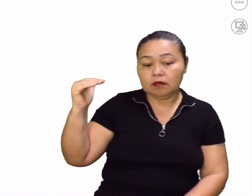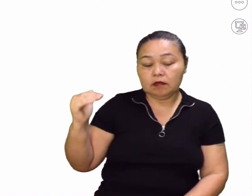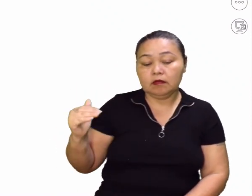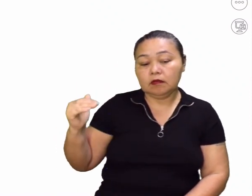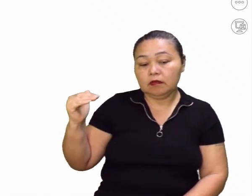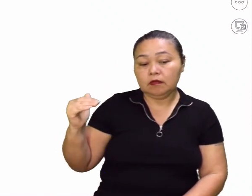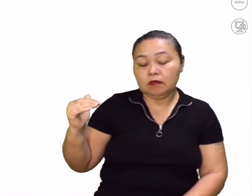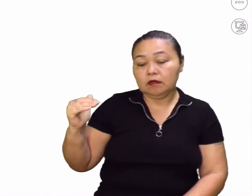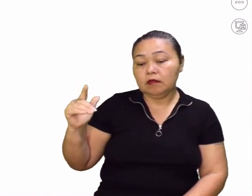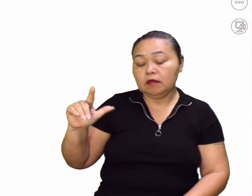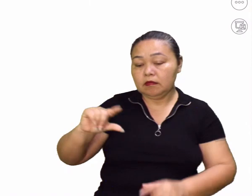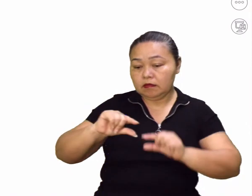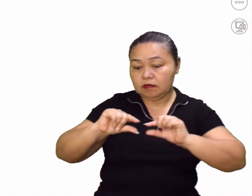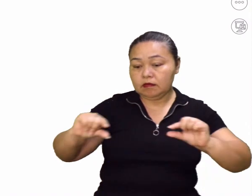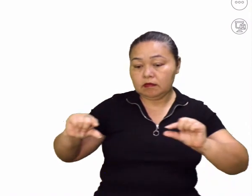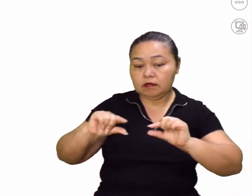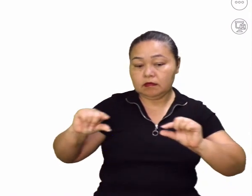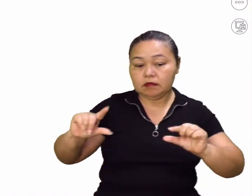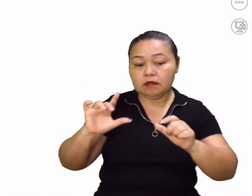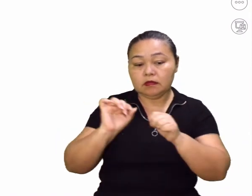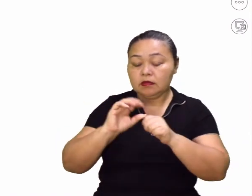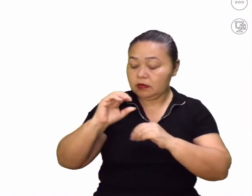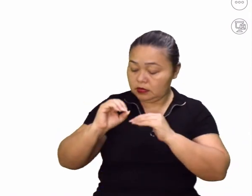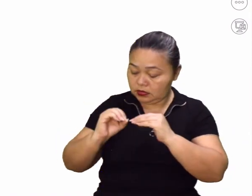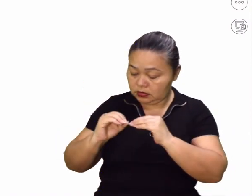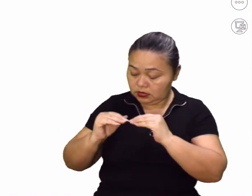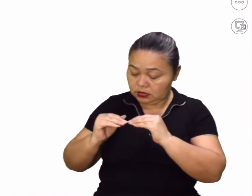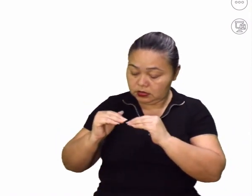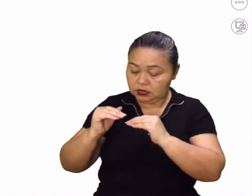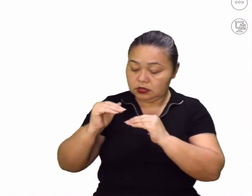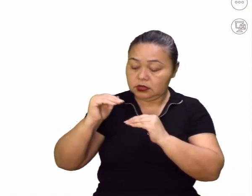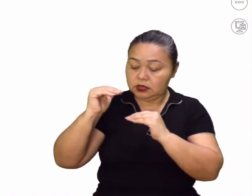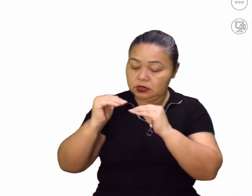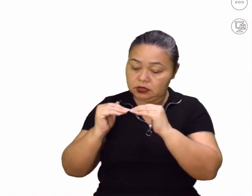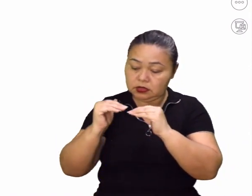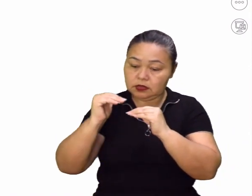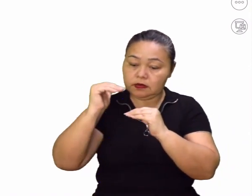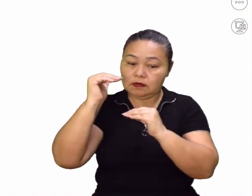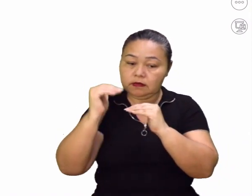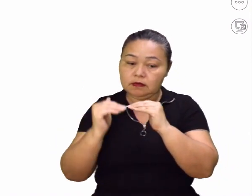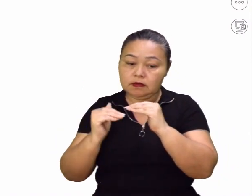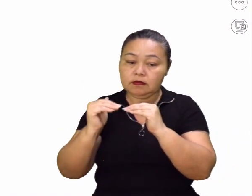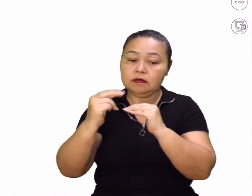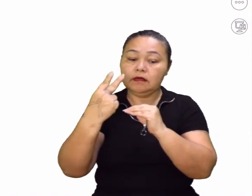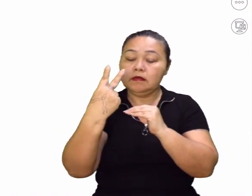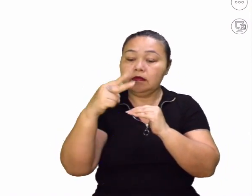altimetria vai de 0 e a máxima altitude do Brasil aí de